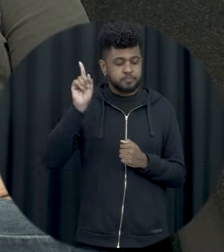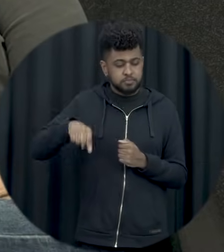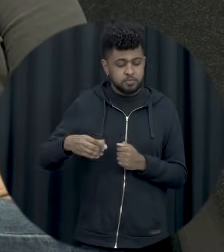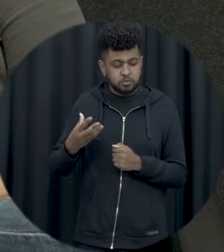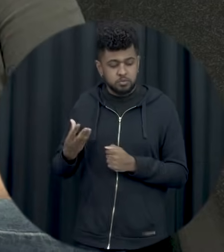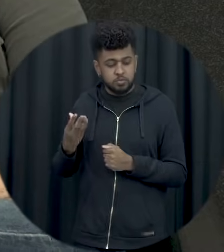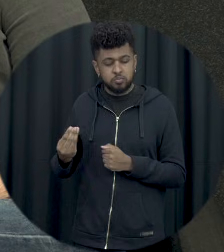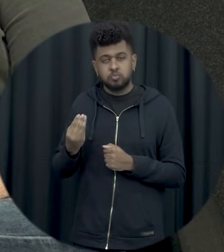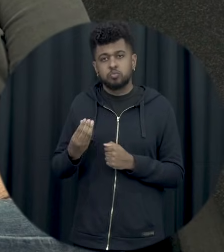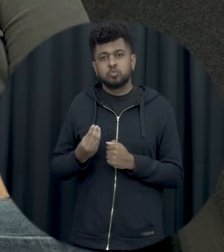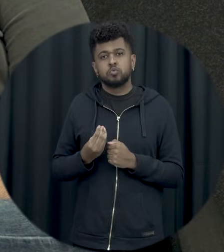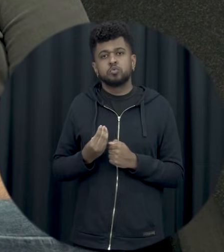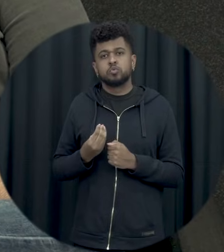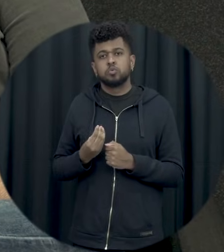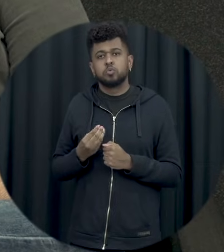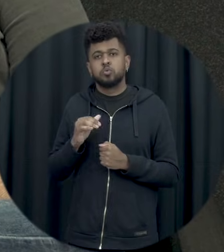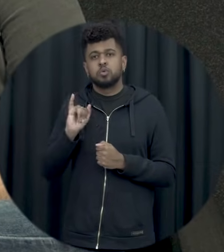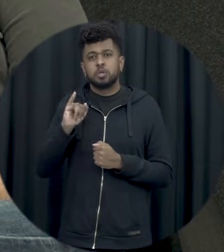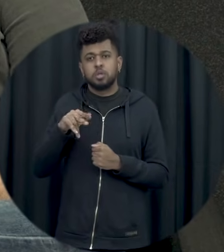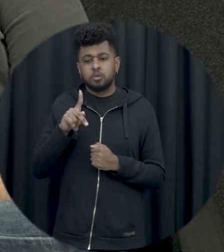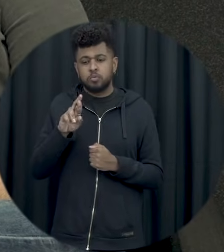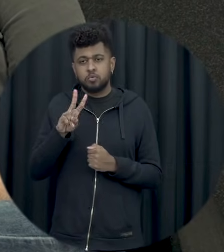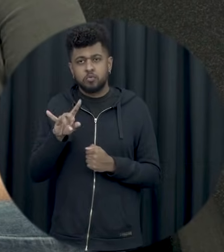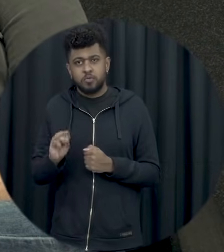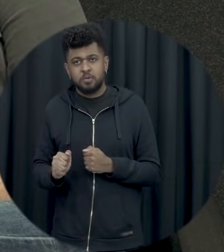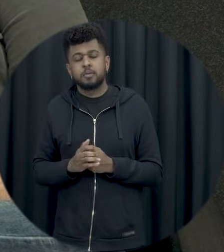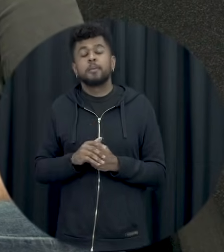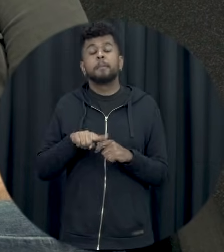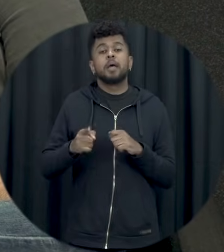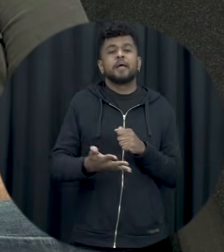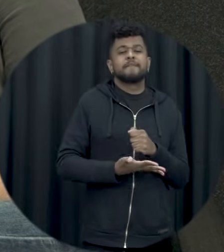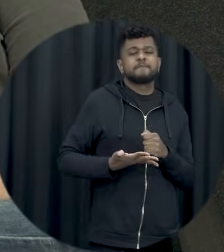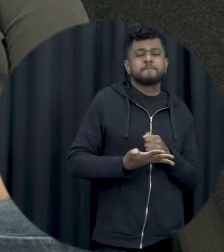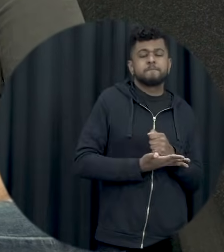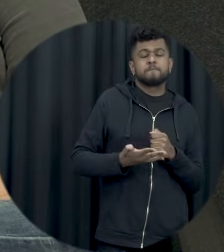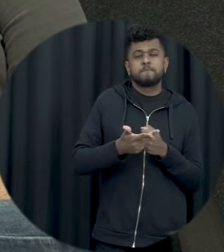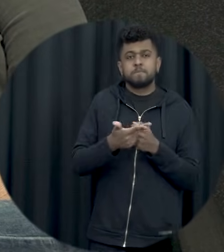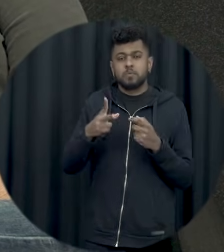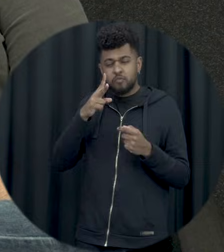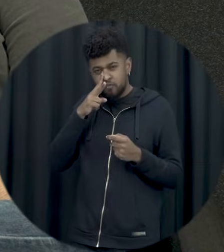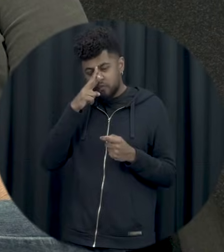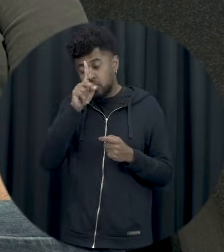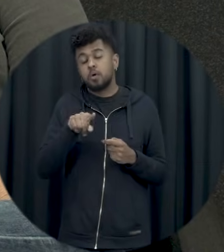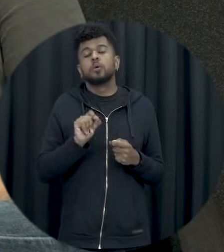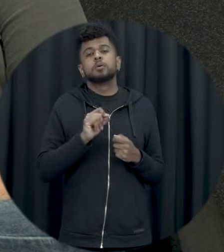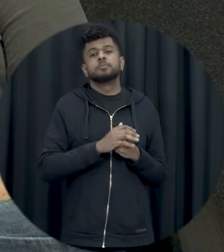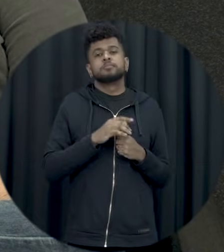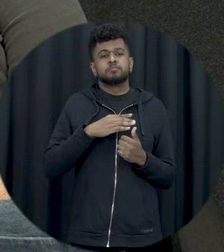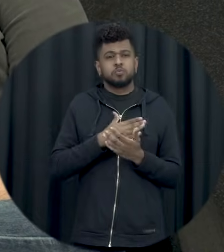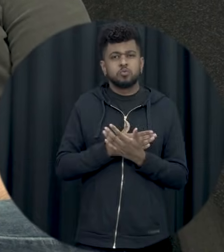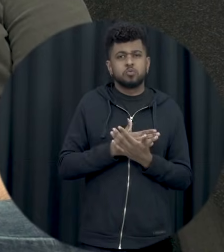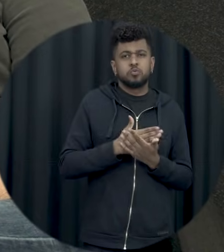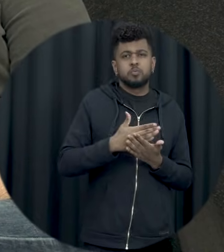muito improvisa, mas também baseado numa coisa muito forte, que foi o seguinte: eu conheci minha